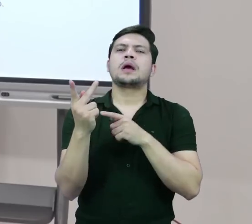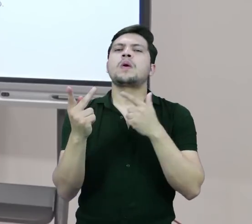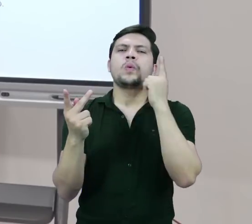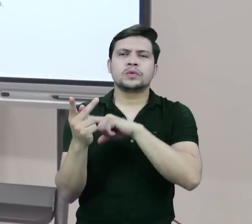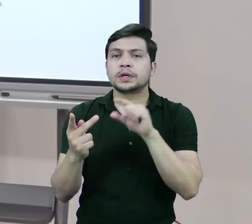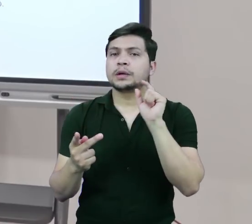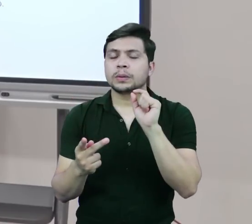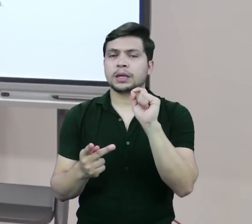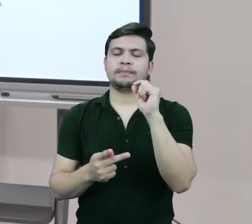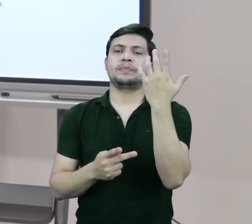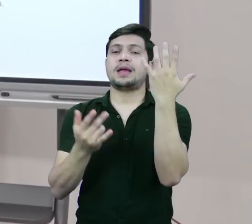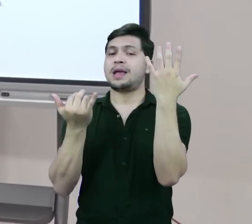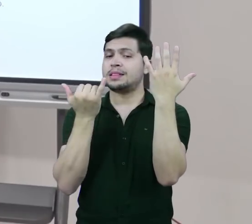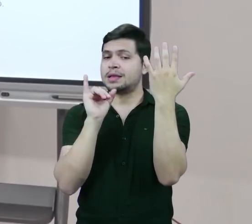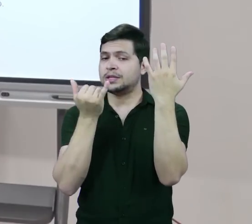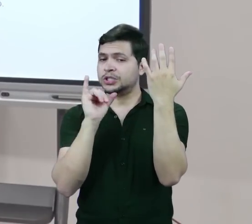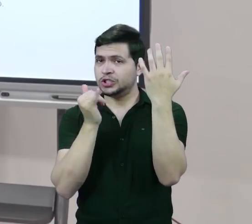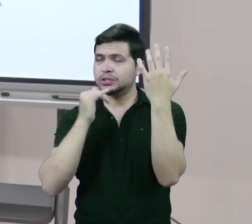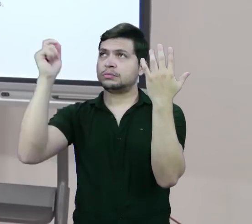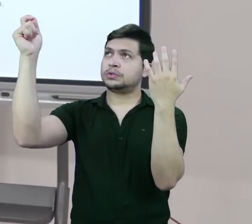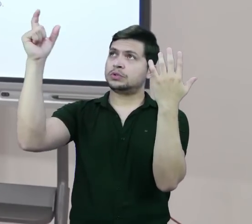vão transformar a energia